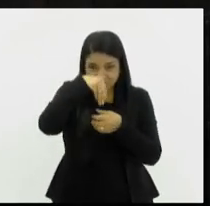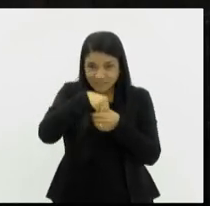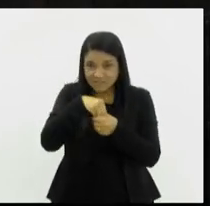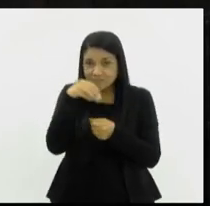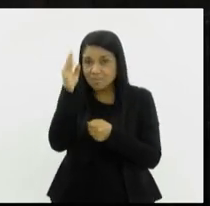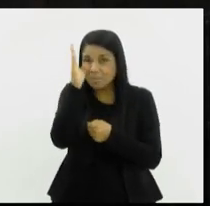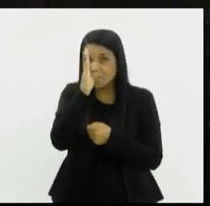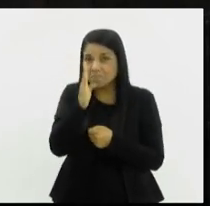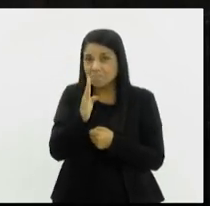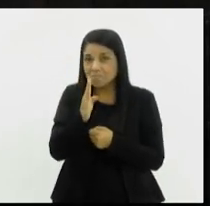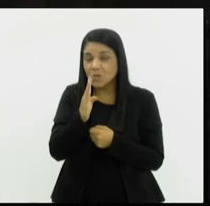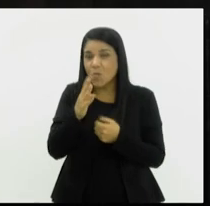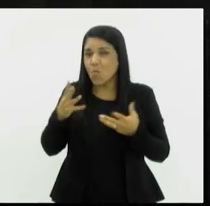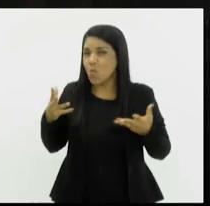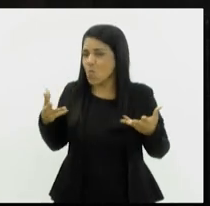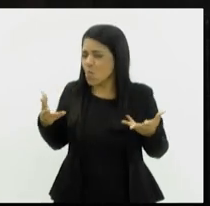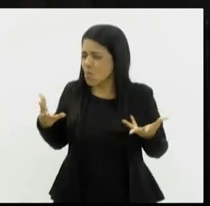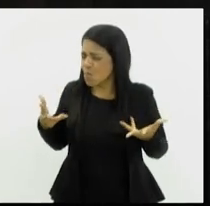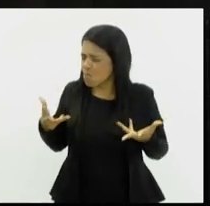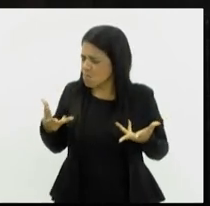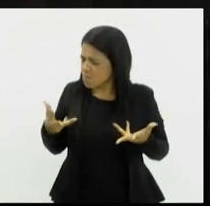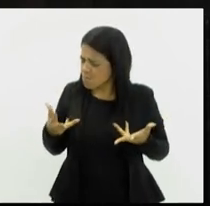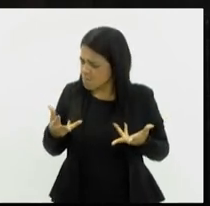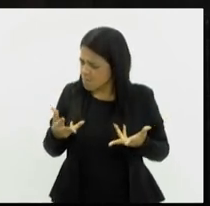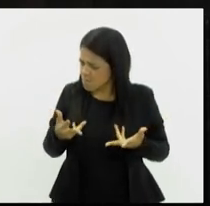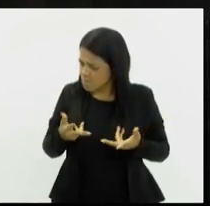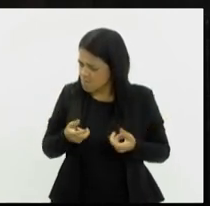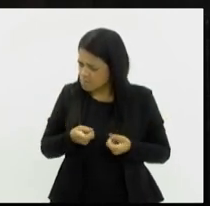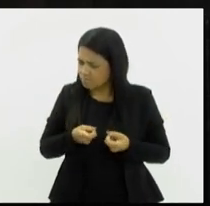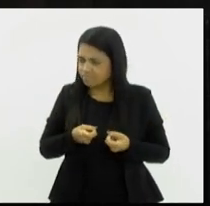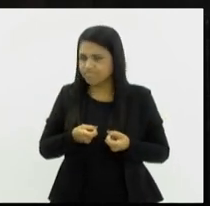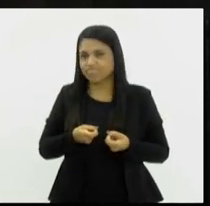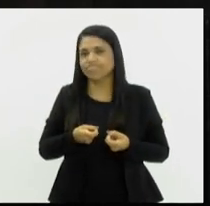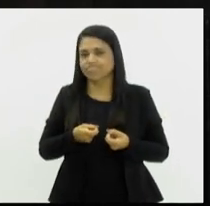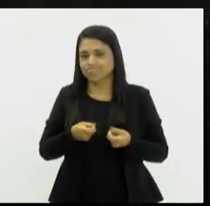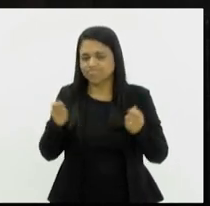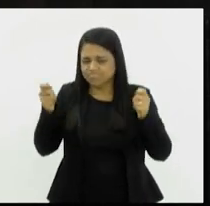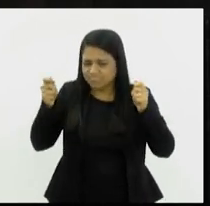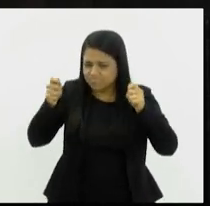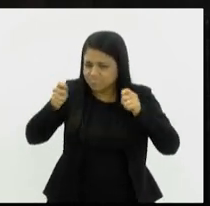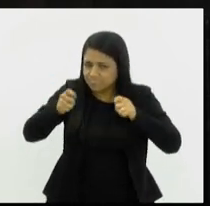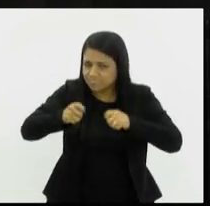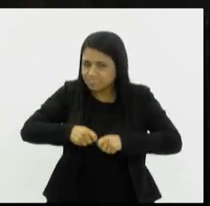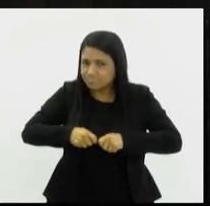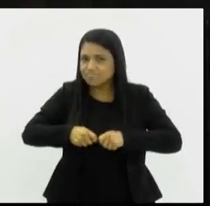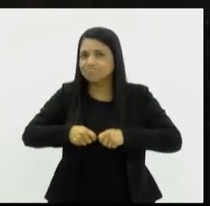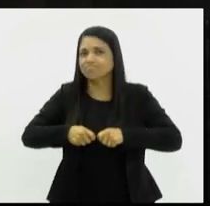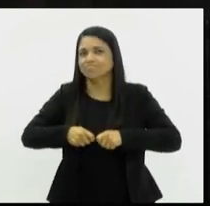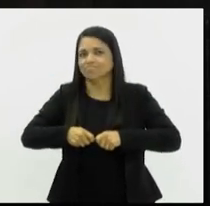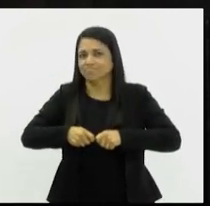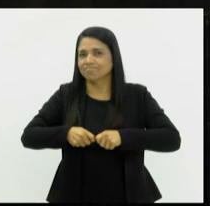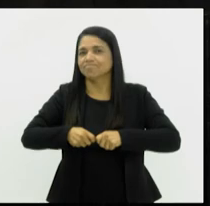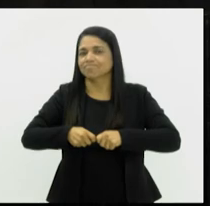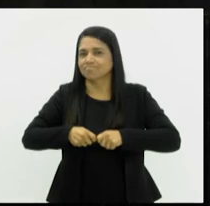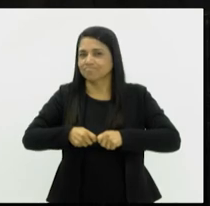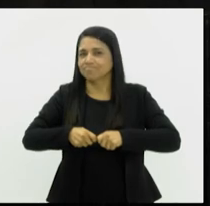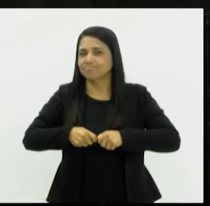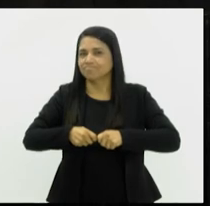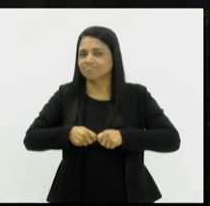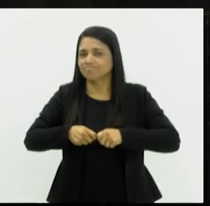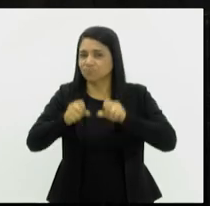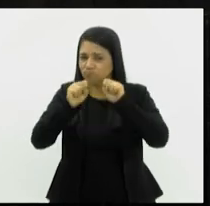da maior qualidade, com também capacidade de fazer grandes